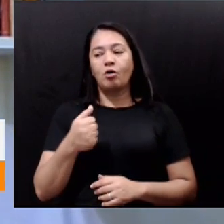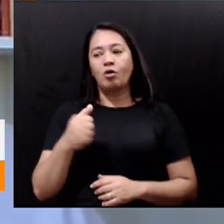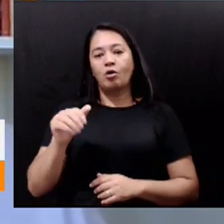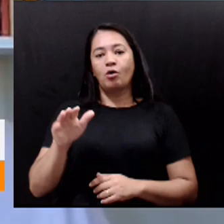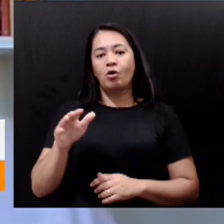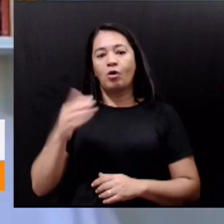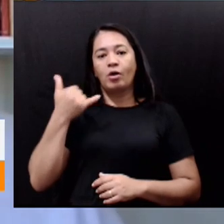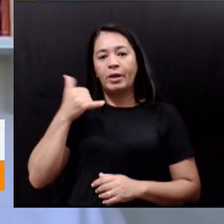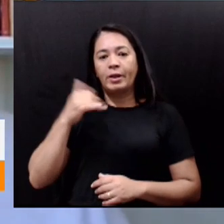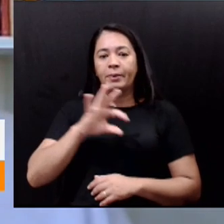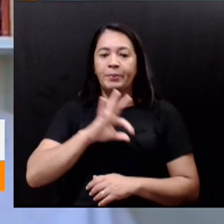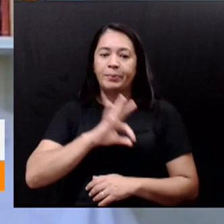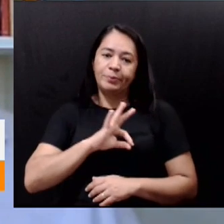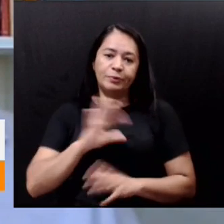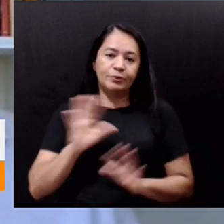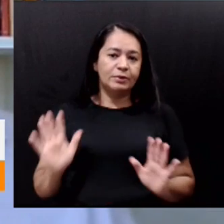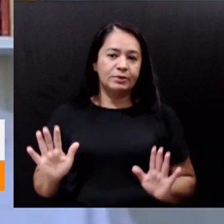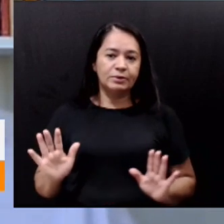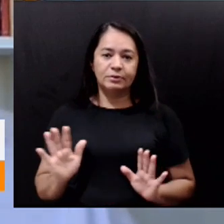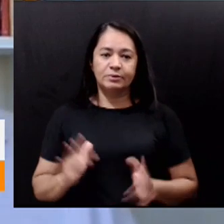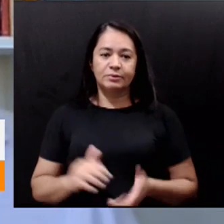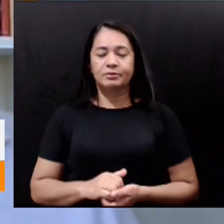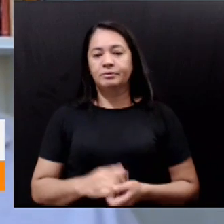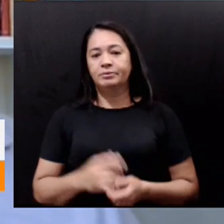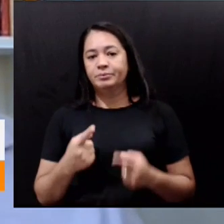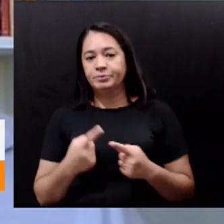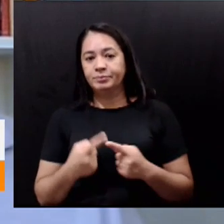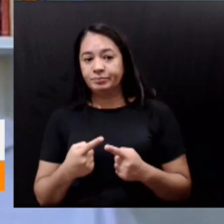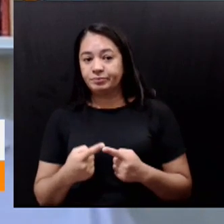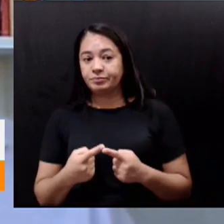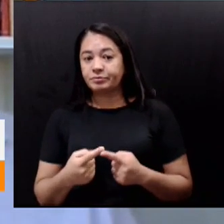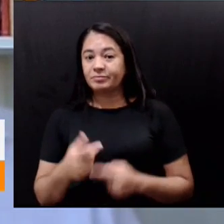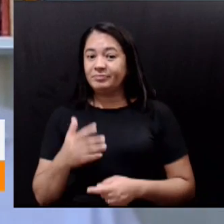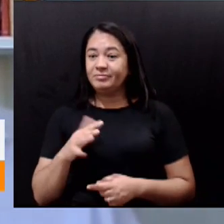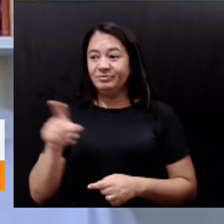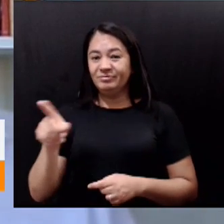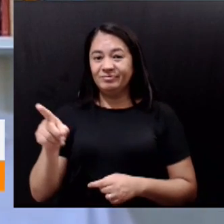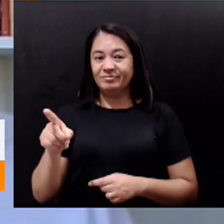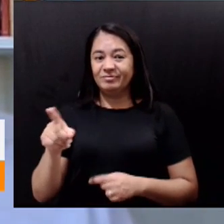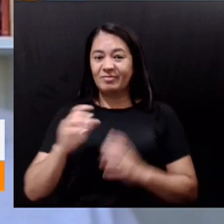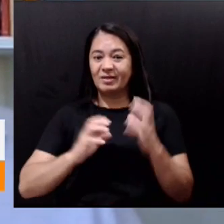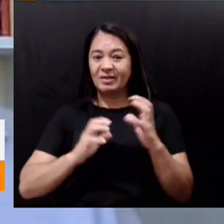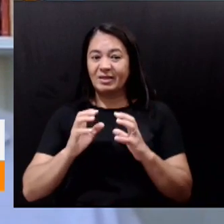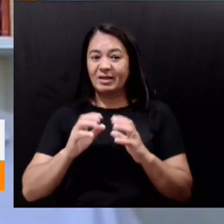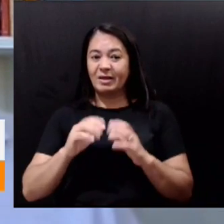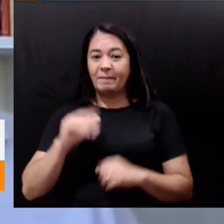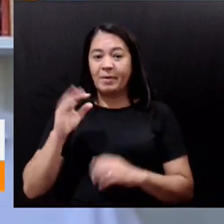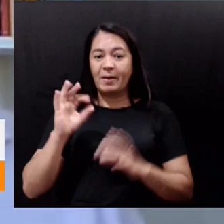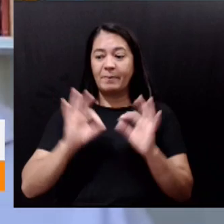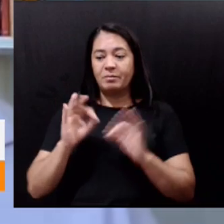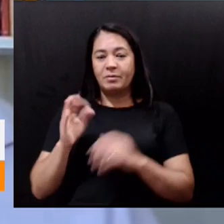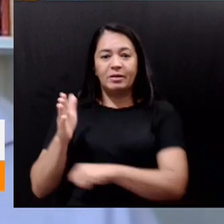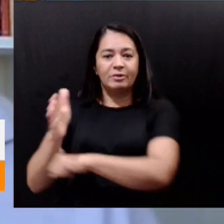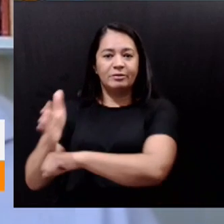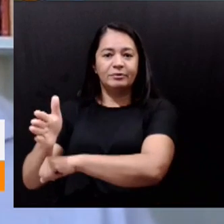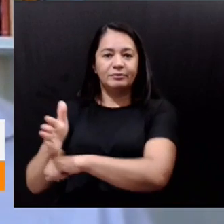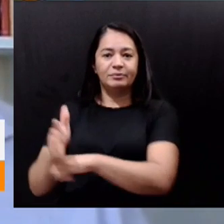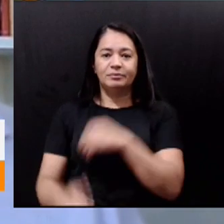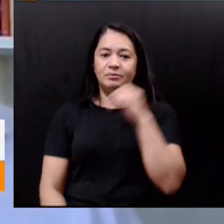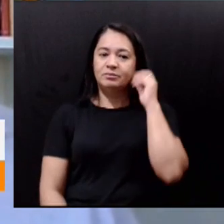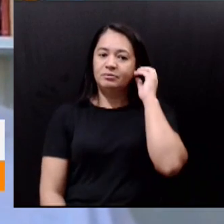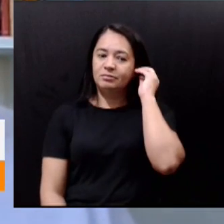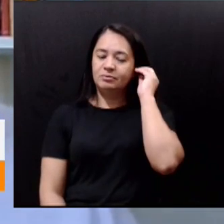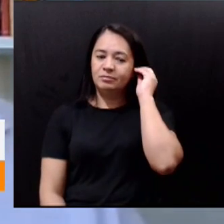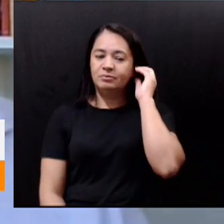polícia militar, porque talvez ela esteja mais preparada para intervir. Mas,